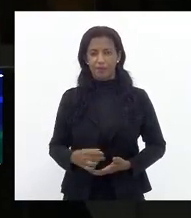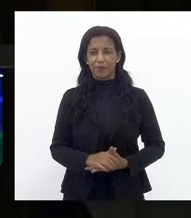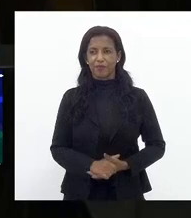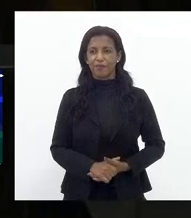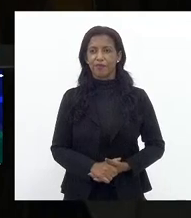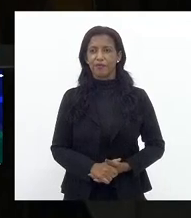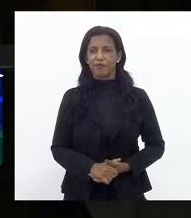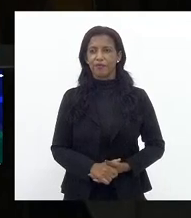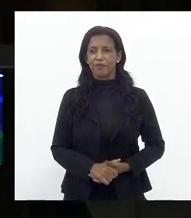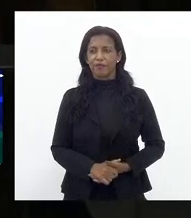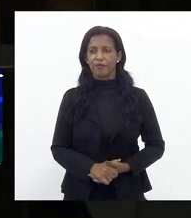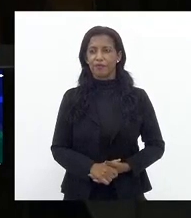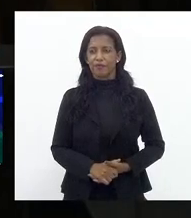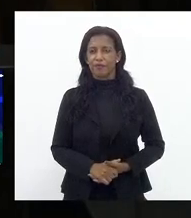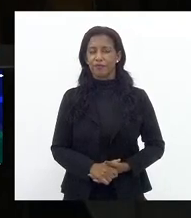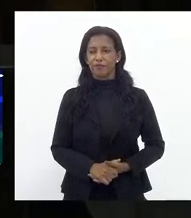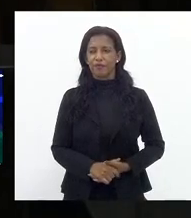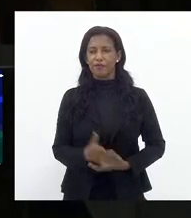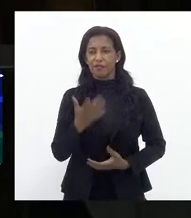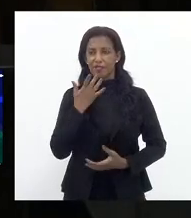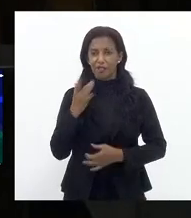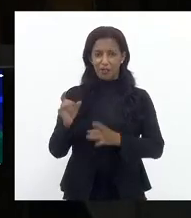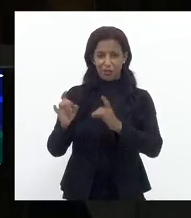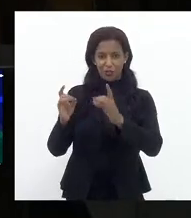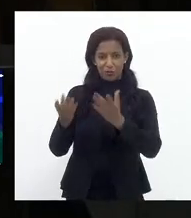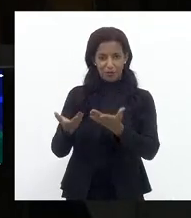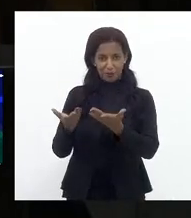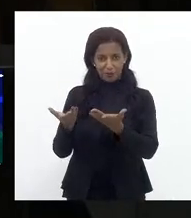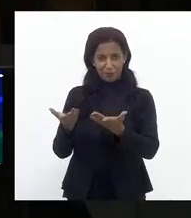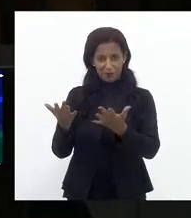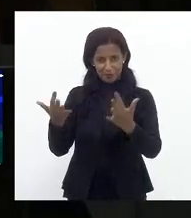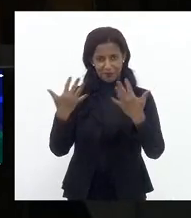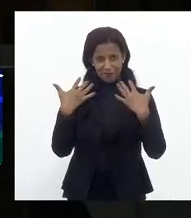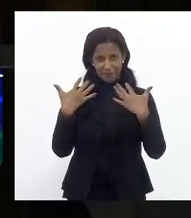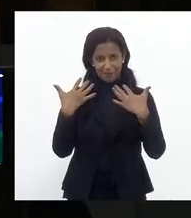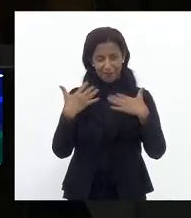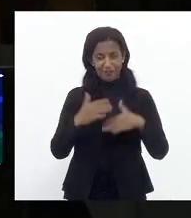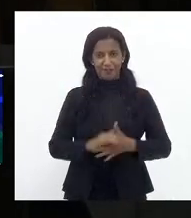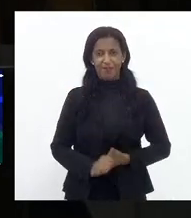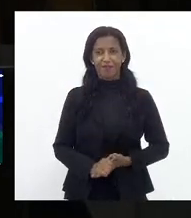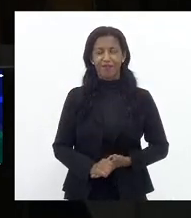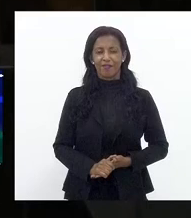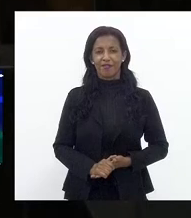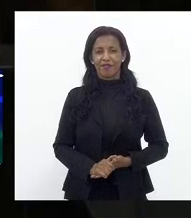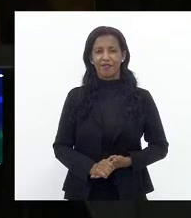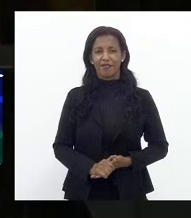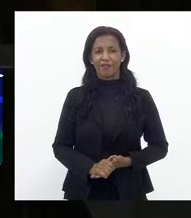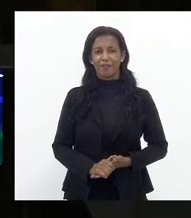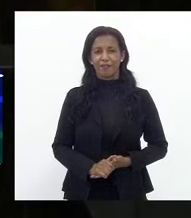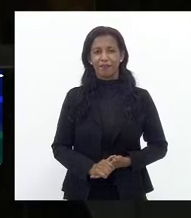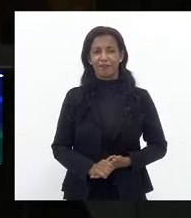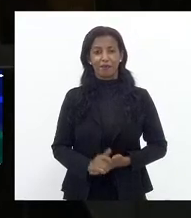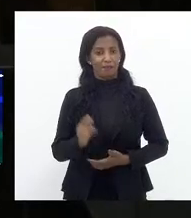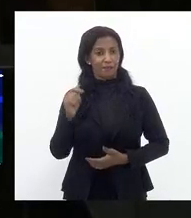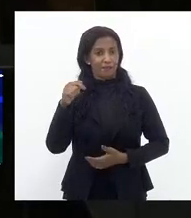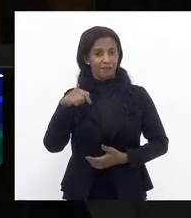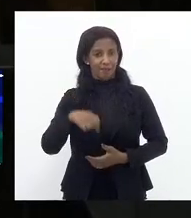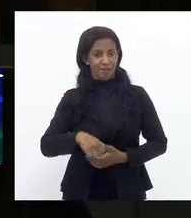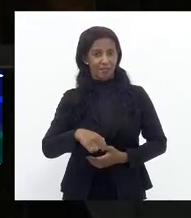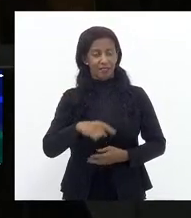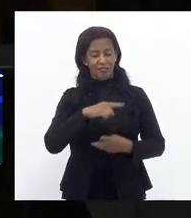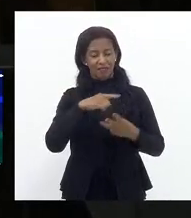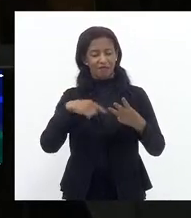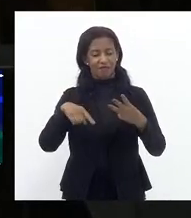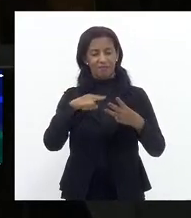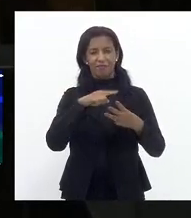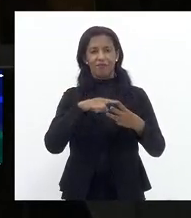presidente, fazer essa fala em especial para Vossa Excelência, para aqui sintetizar as três